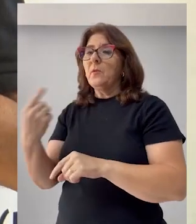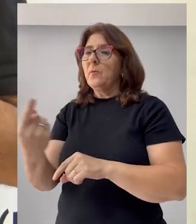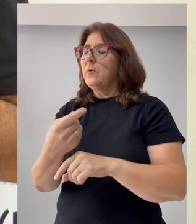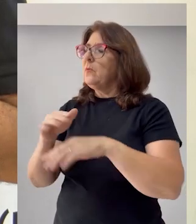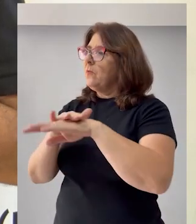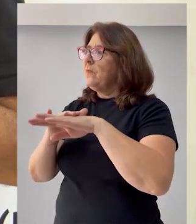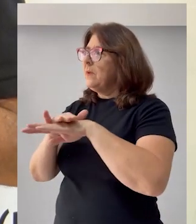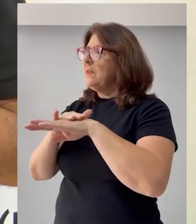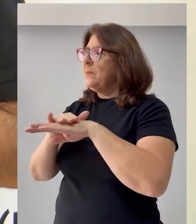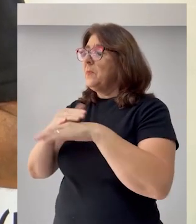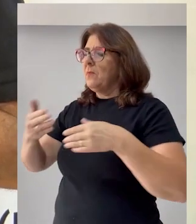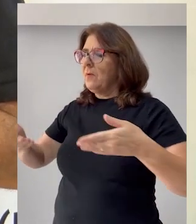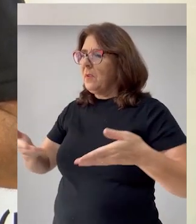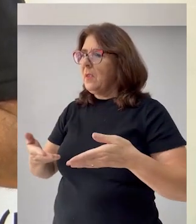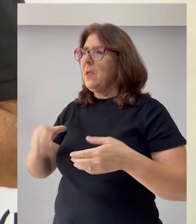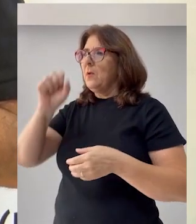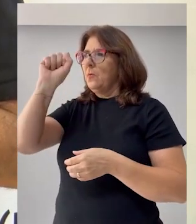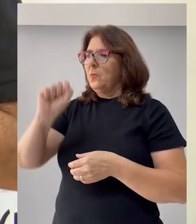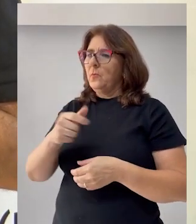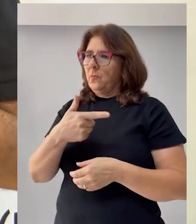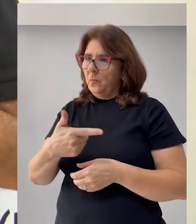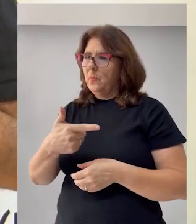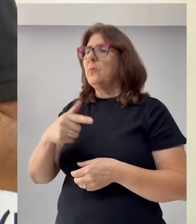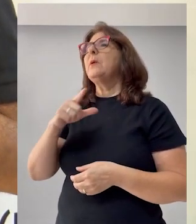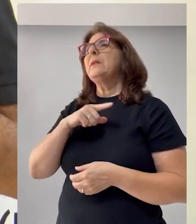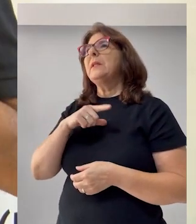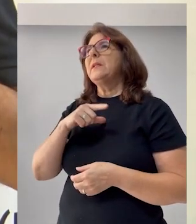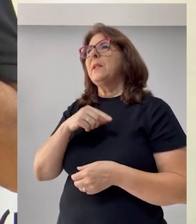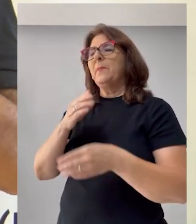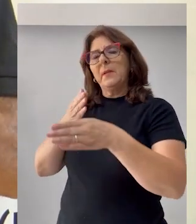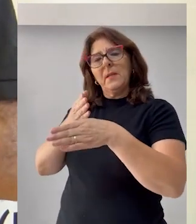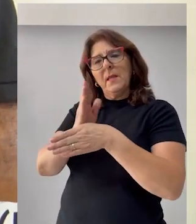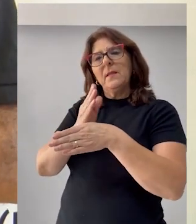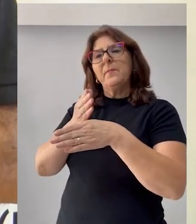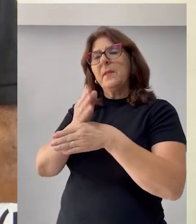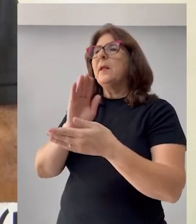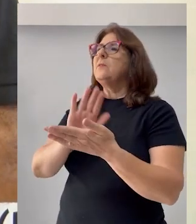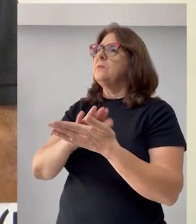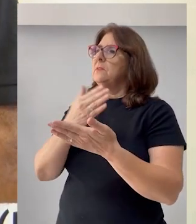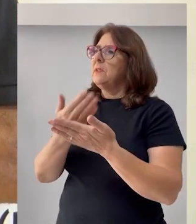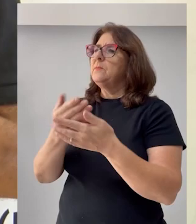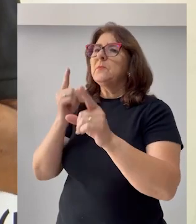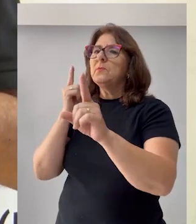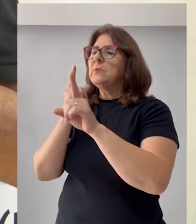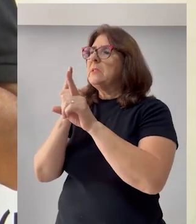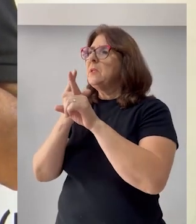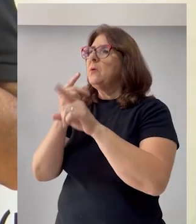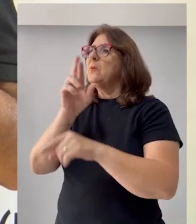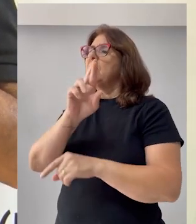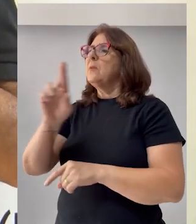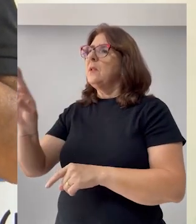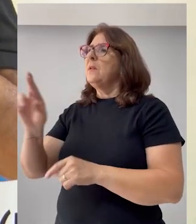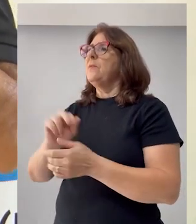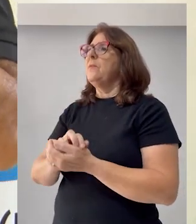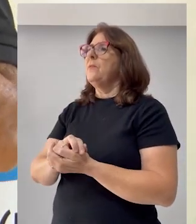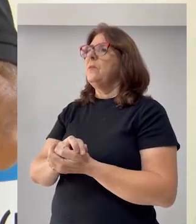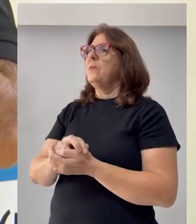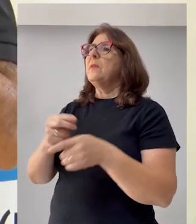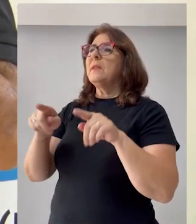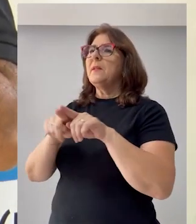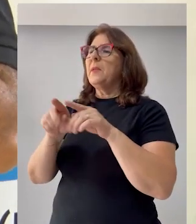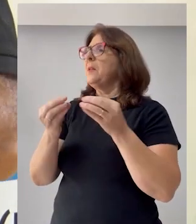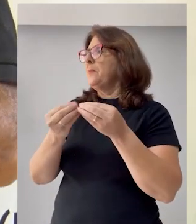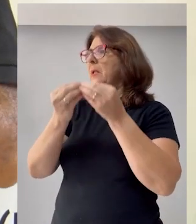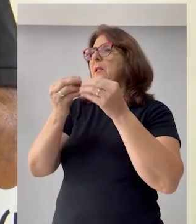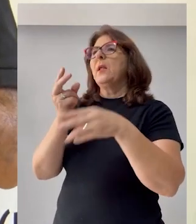aqui o Regional Sul 2 é o que tem mais acessibilidade nessa parte de intérpretes nos eventos religiosos e também